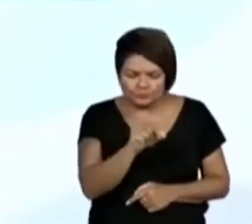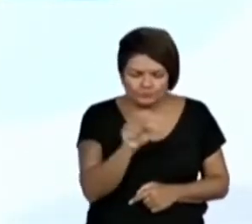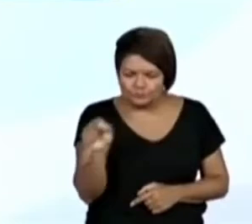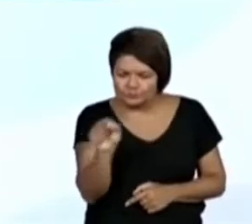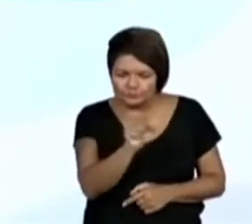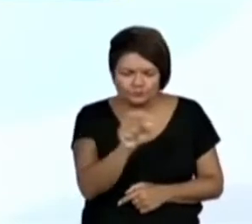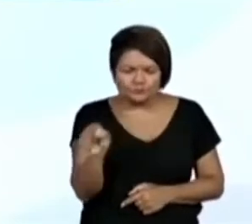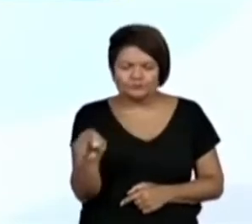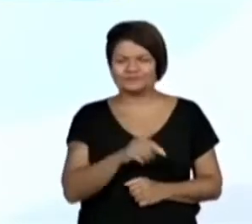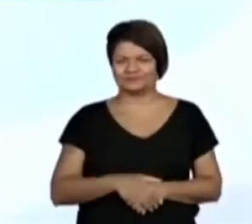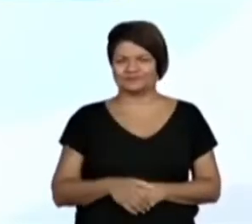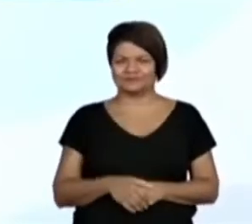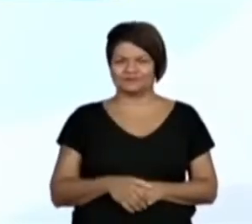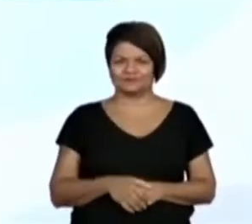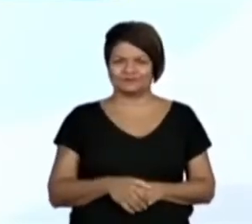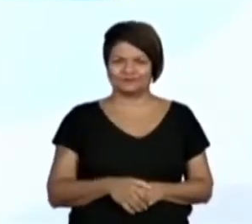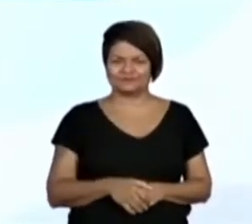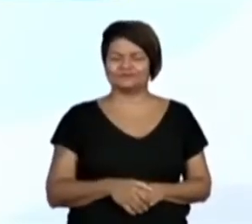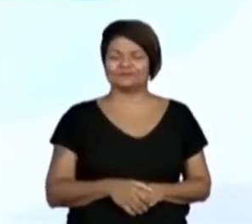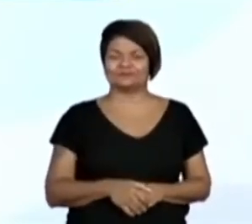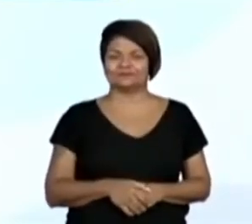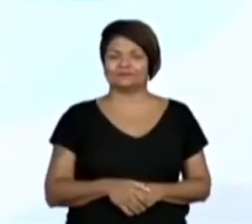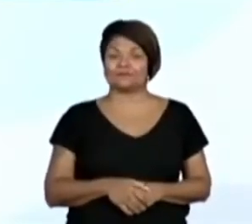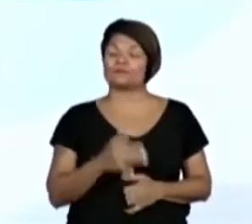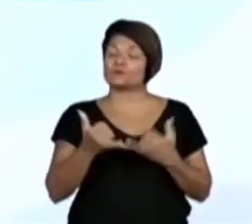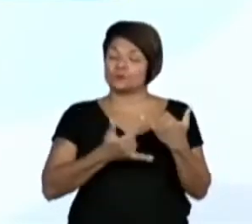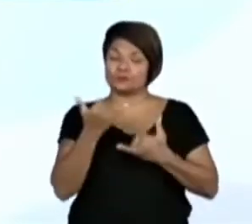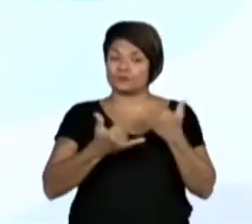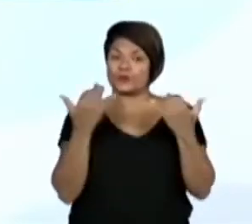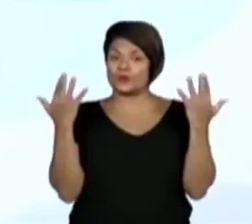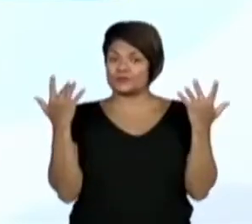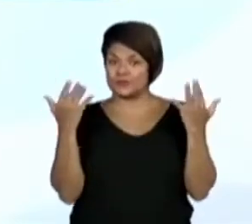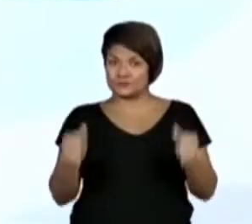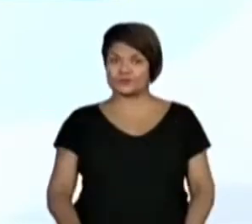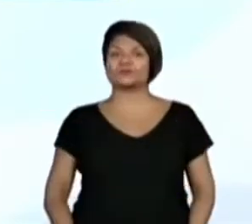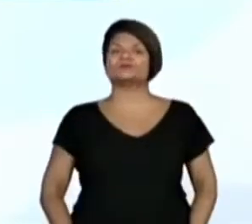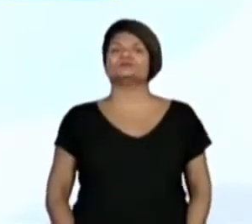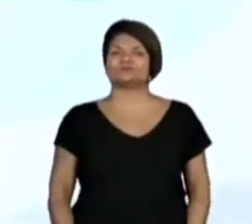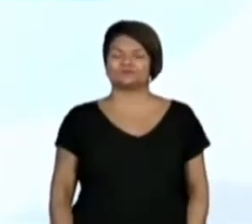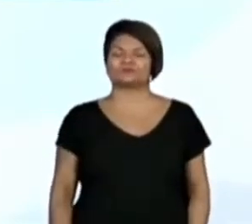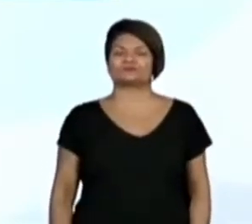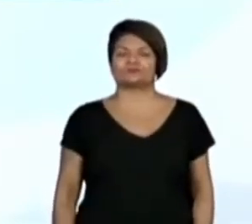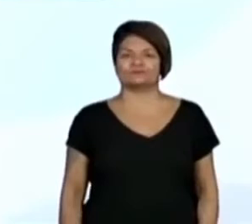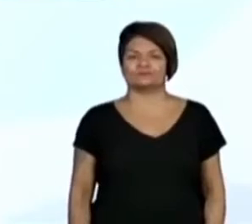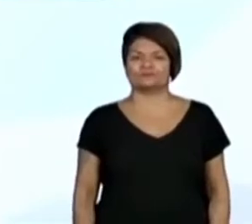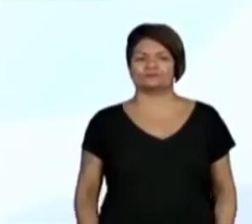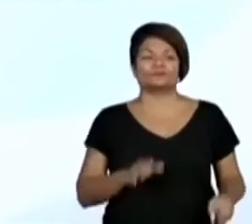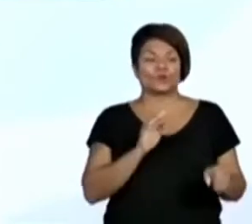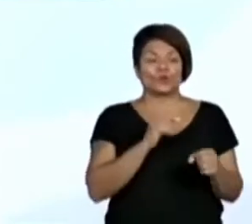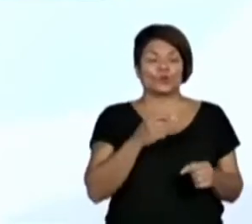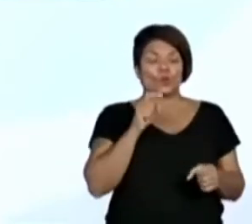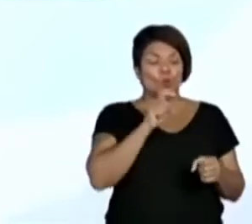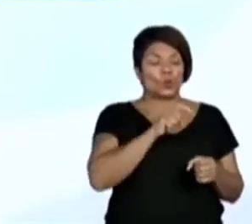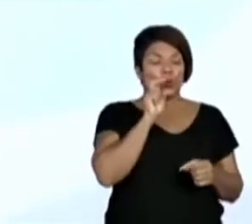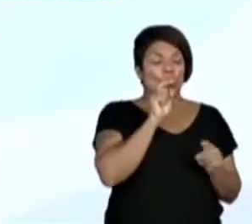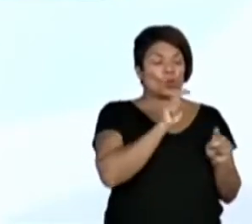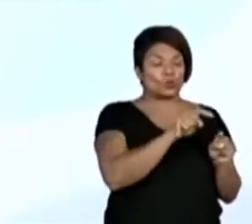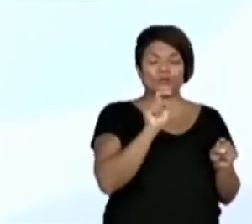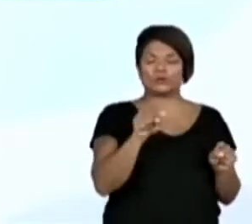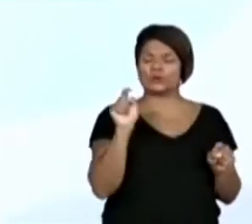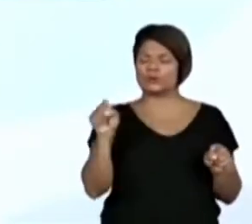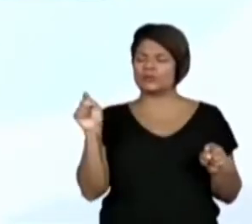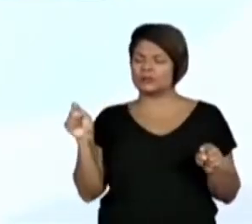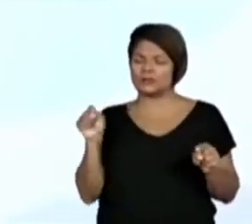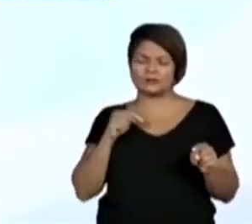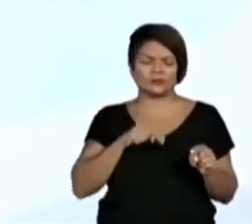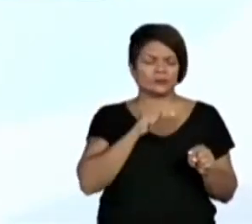Essa eu brincava com as mãos. Essa eu também conheço. Essa era a que eu mais brincava. Essa eu me recordo também, apesar de já